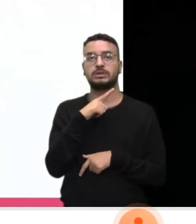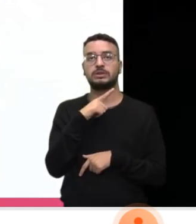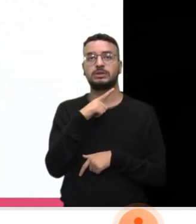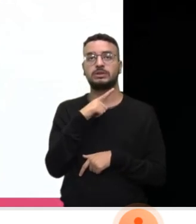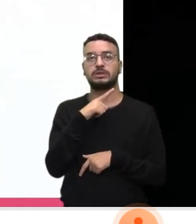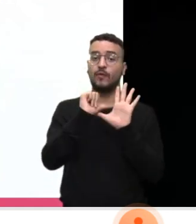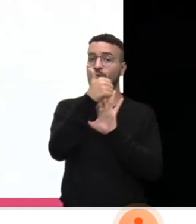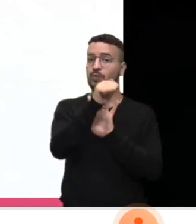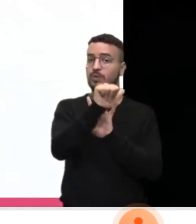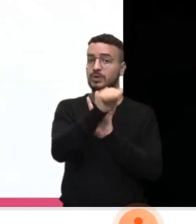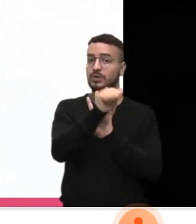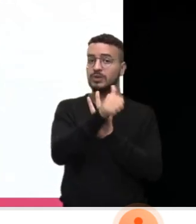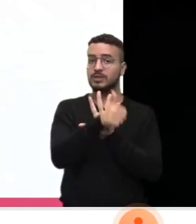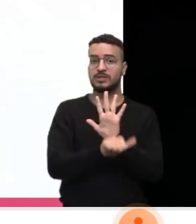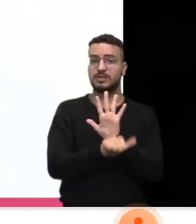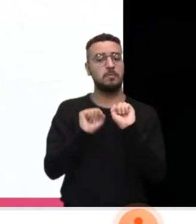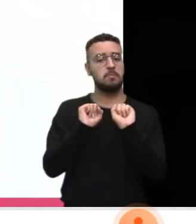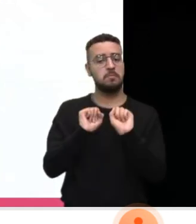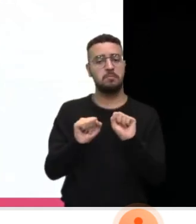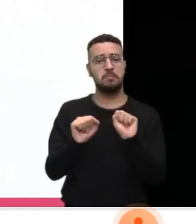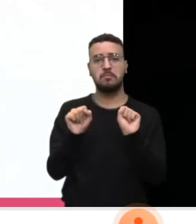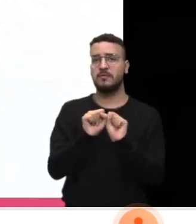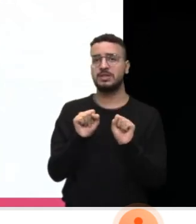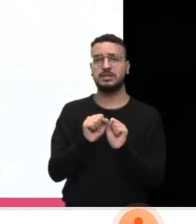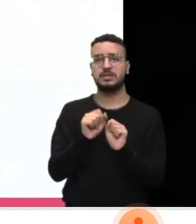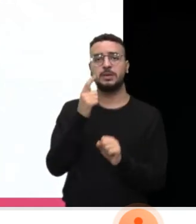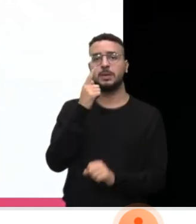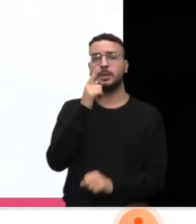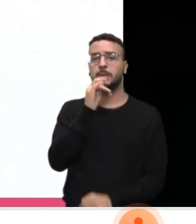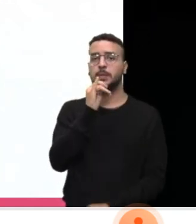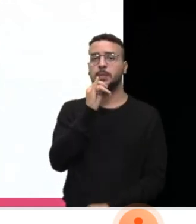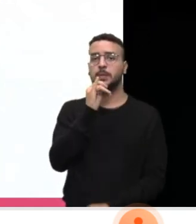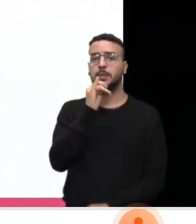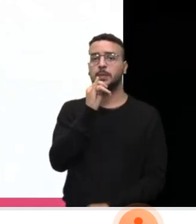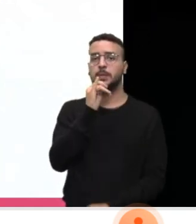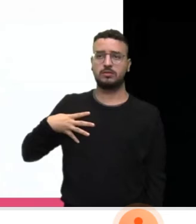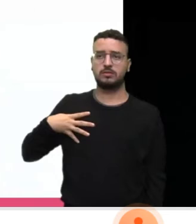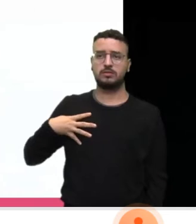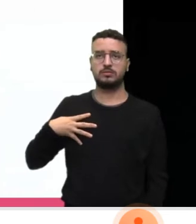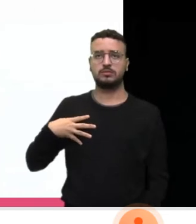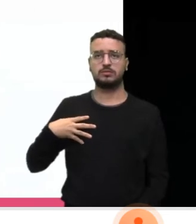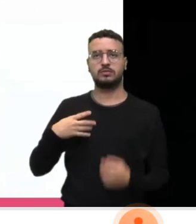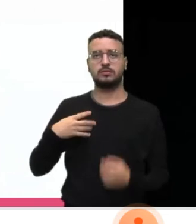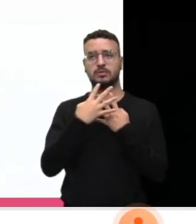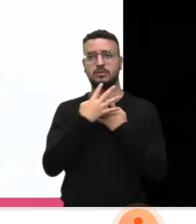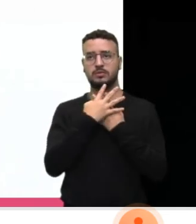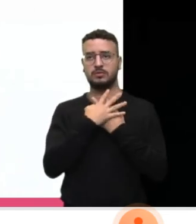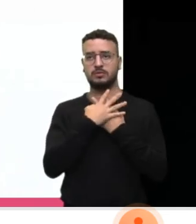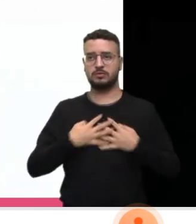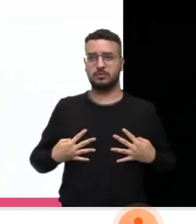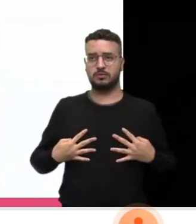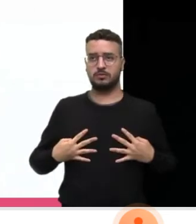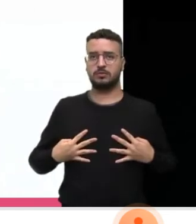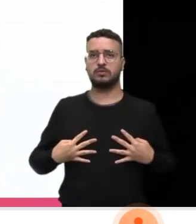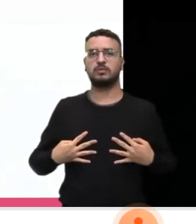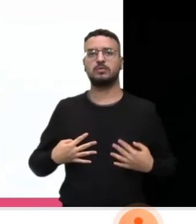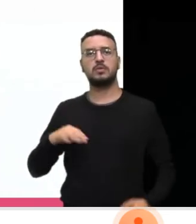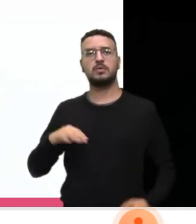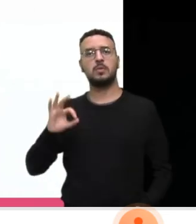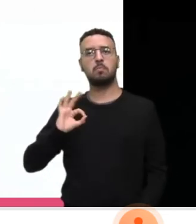de descrever o quadriculado, o xadrez, com bolinhas e o